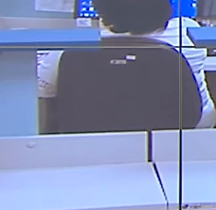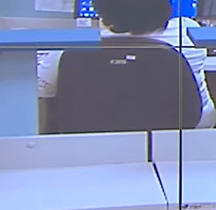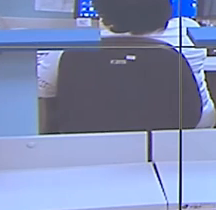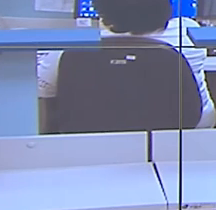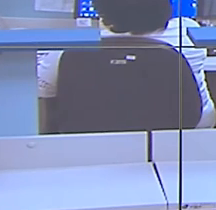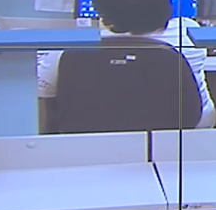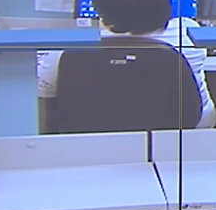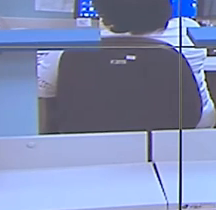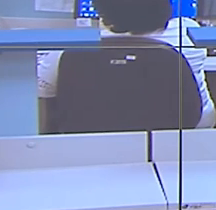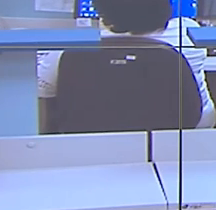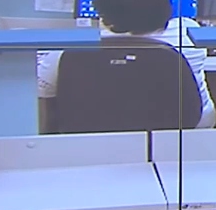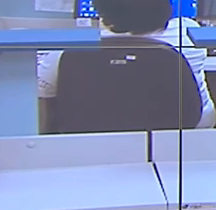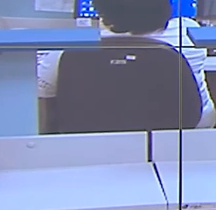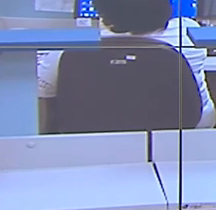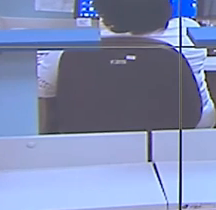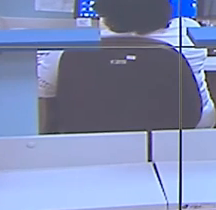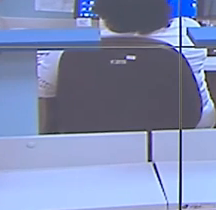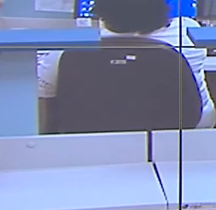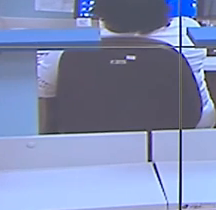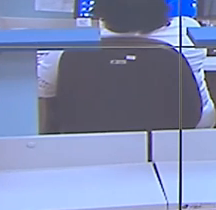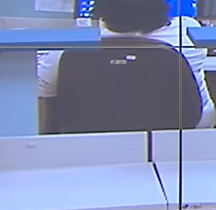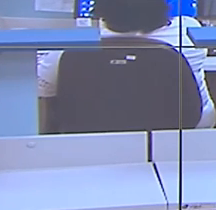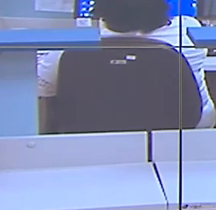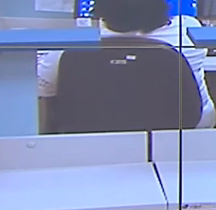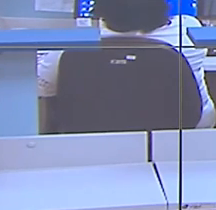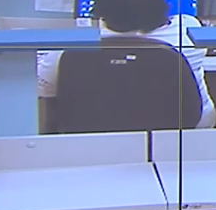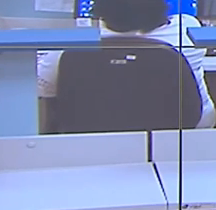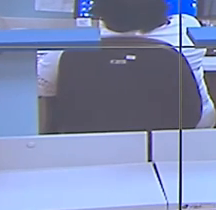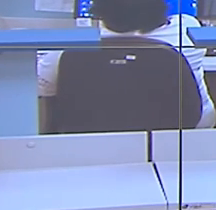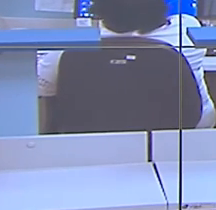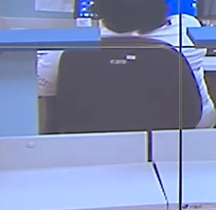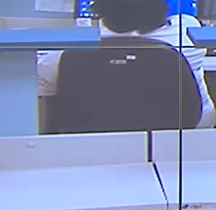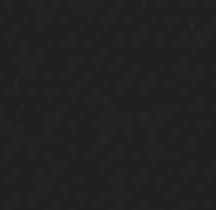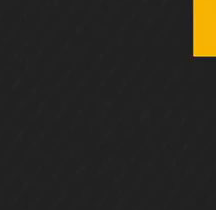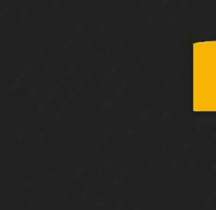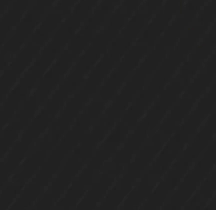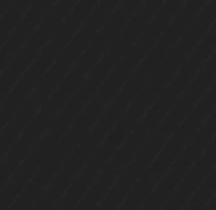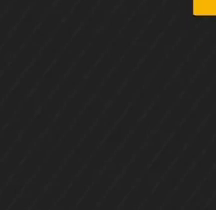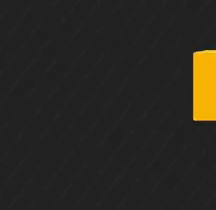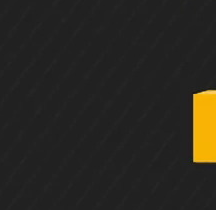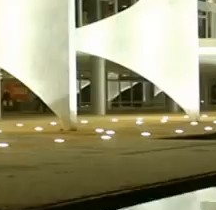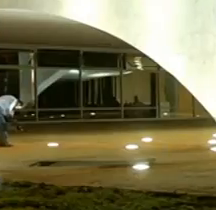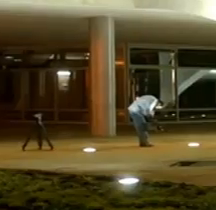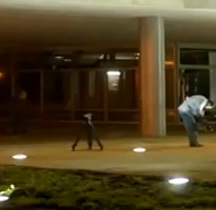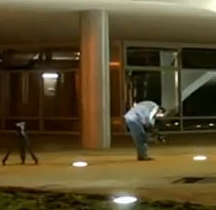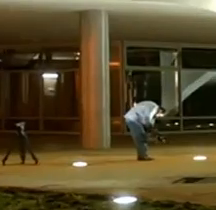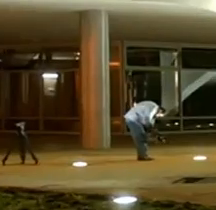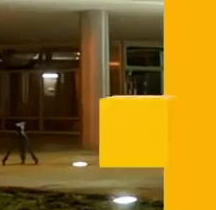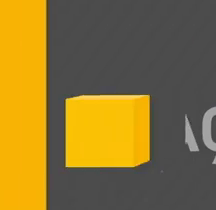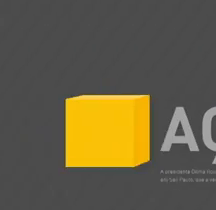NBR. Continue com a gente aqui na TV NBR, a TV do Governo Federal.